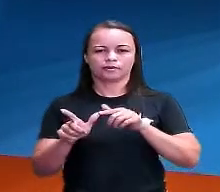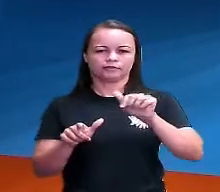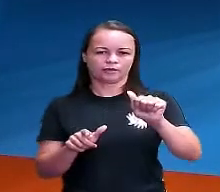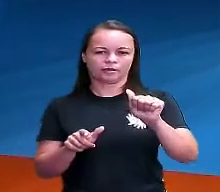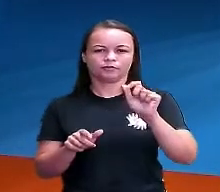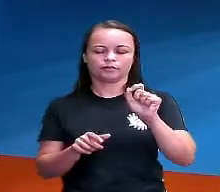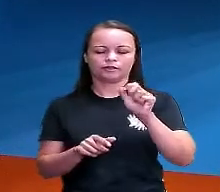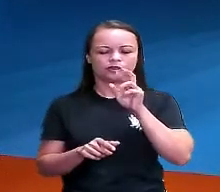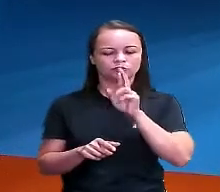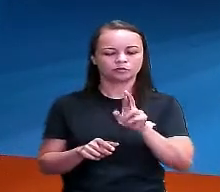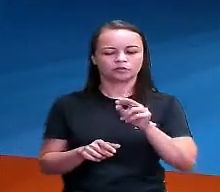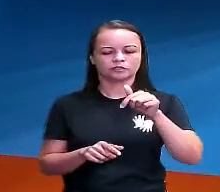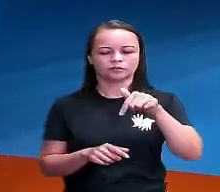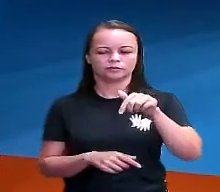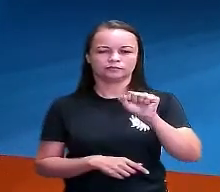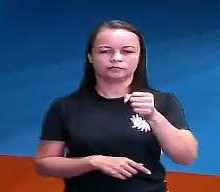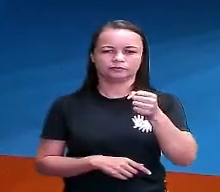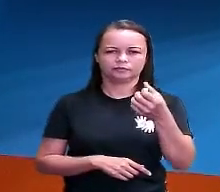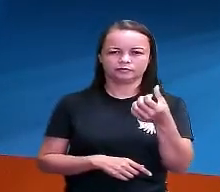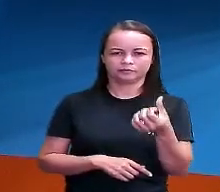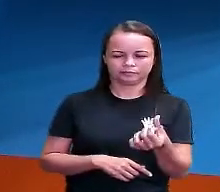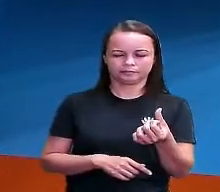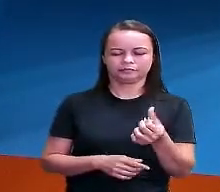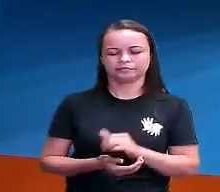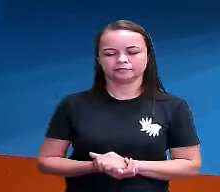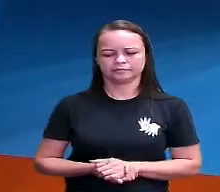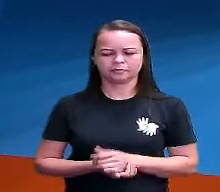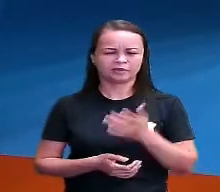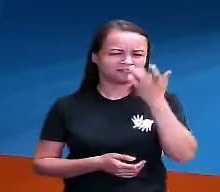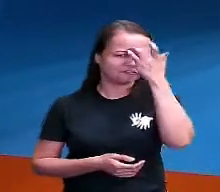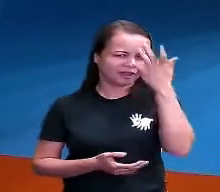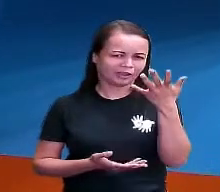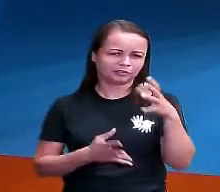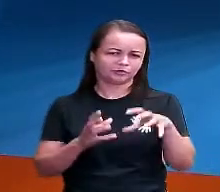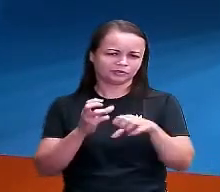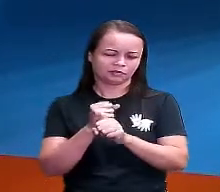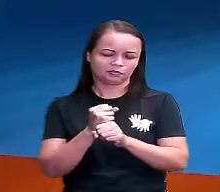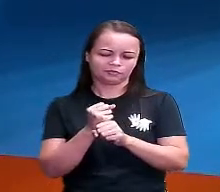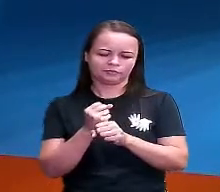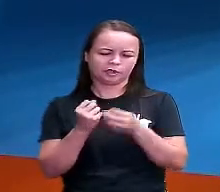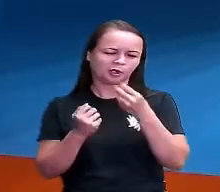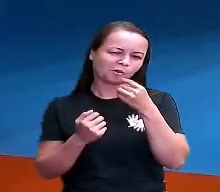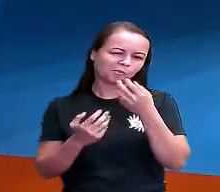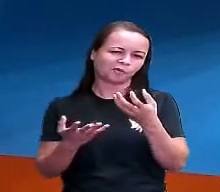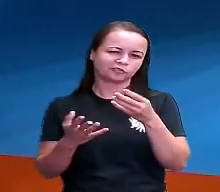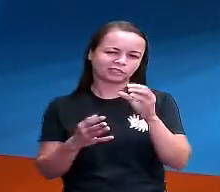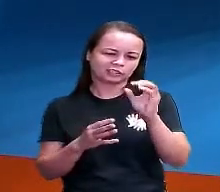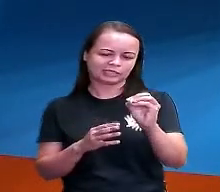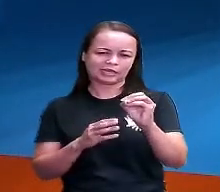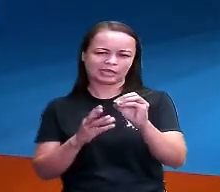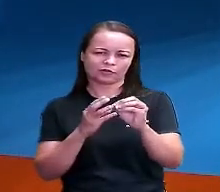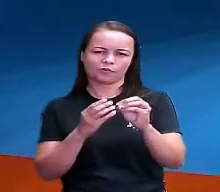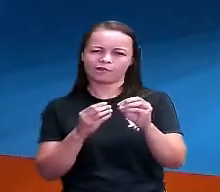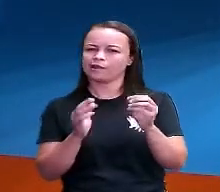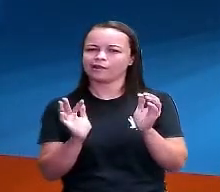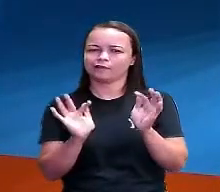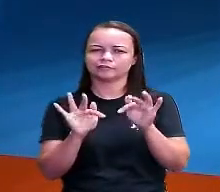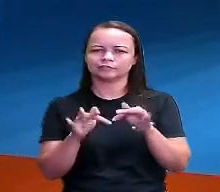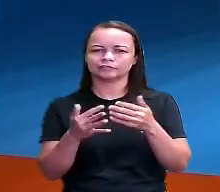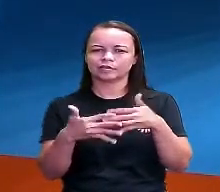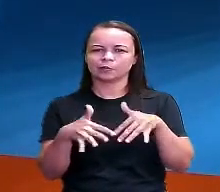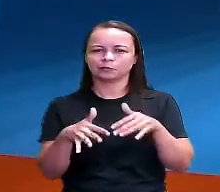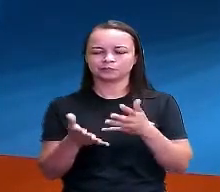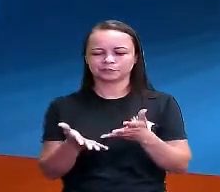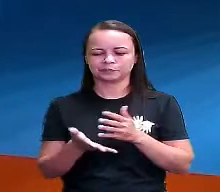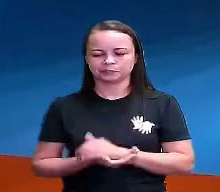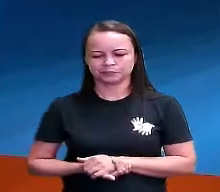786. Muito fácil esse cálculozinho, né? É bom quando a gente soma com zero, porque o zero é elemento neutro.